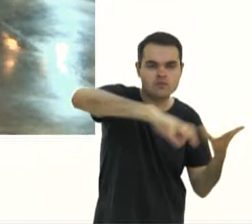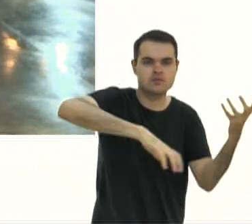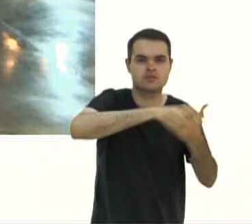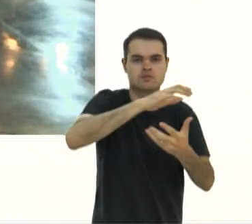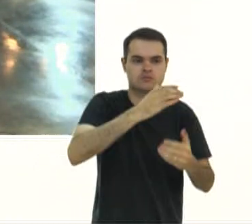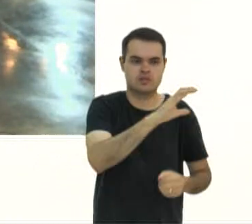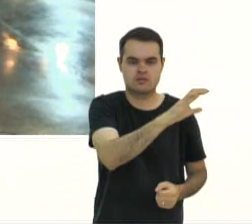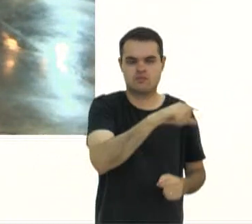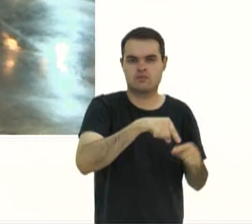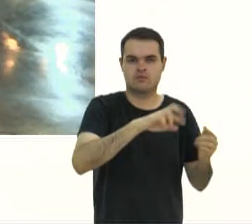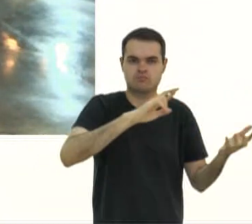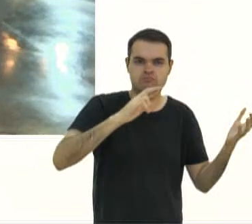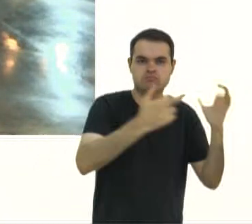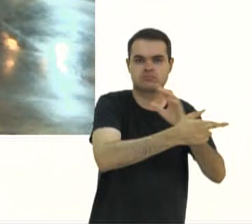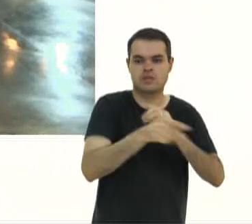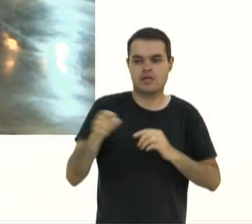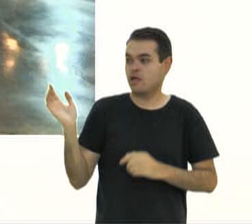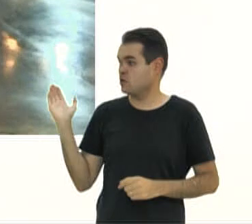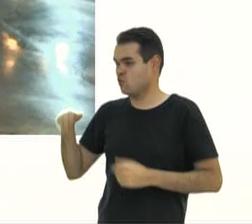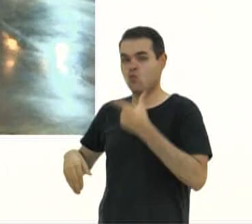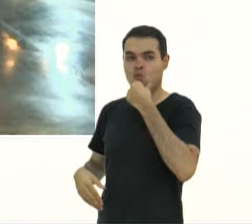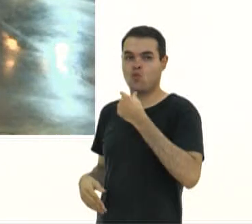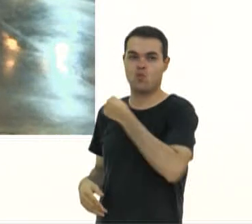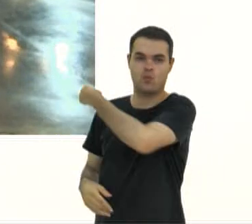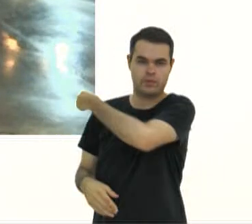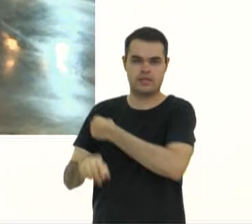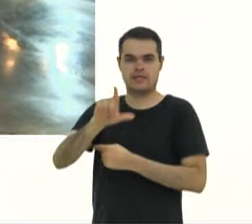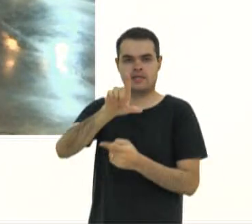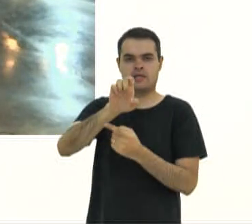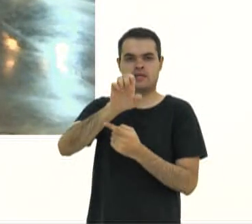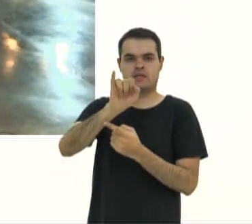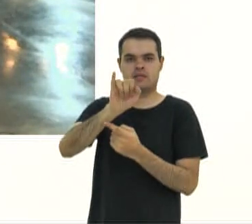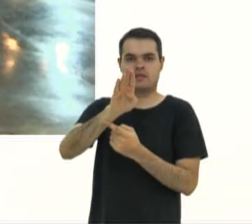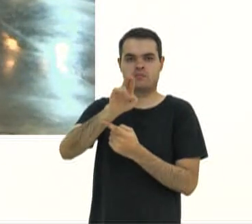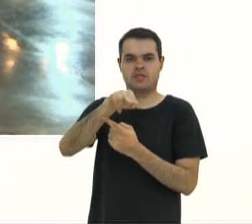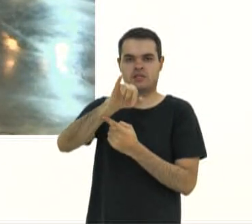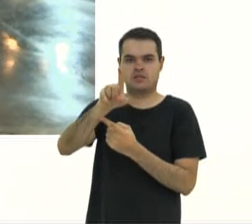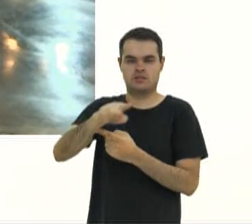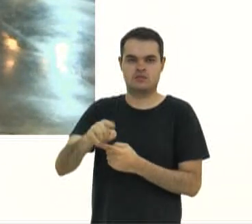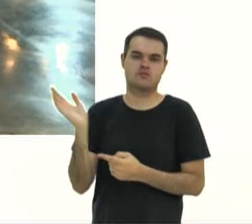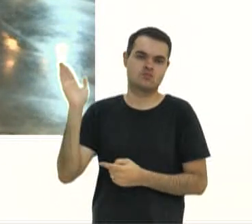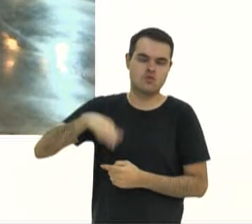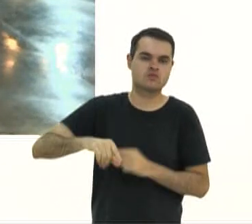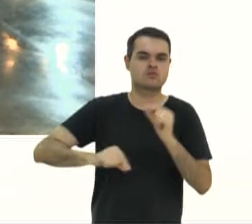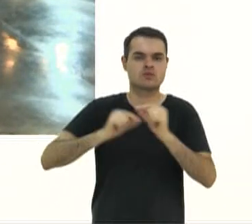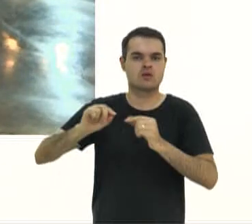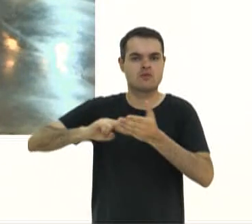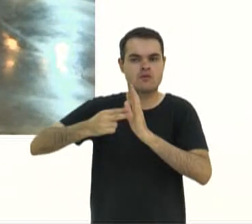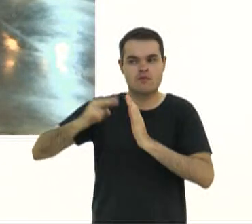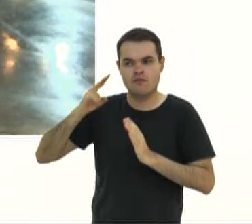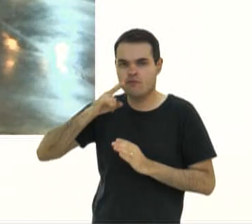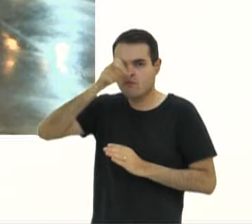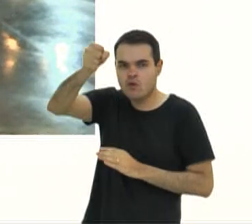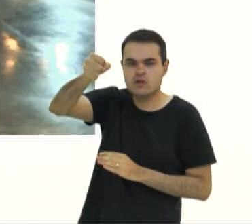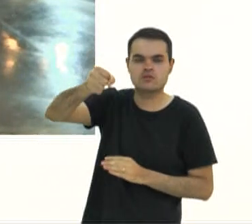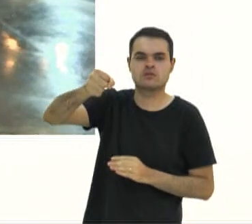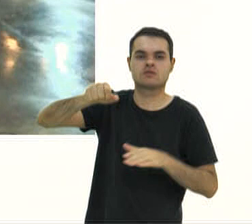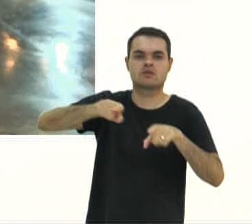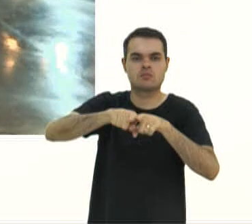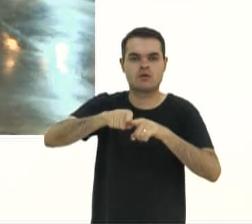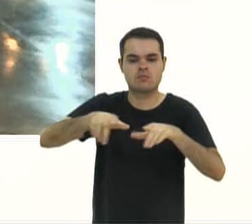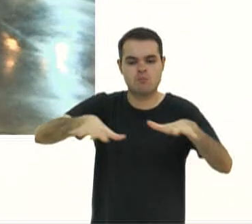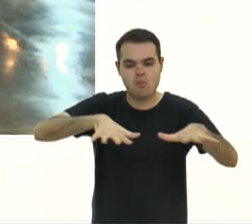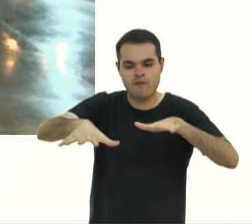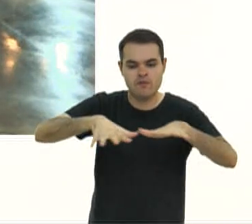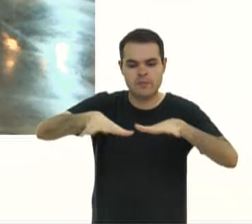quer dizer, de força viva. Ele começou a associar energia à força. E logo a seguir, a questão do movimento